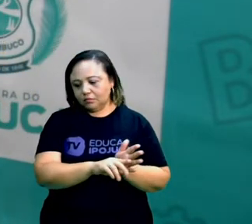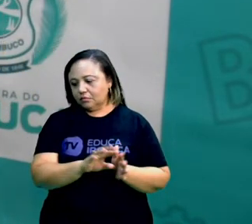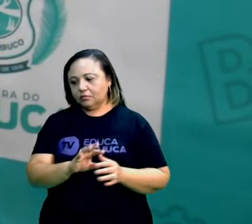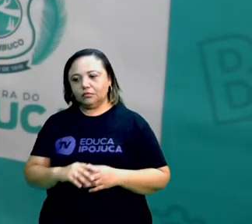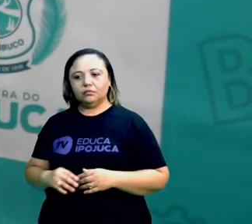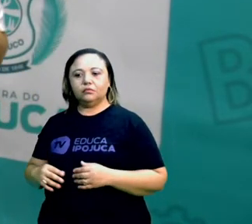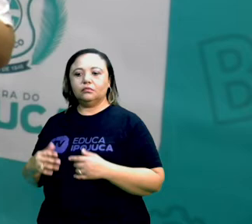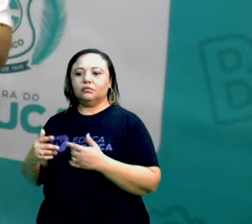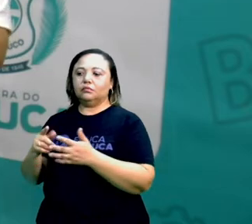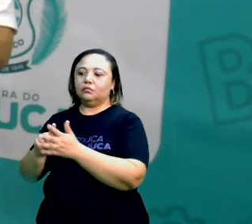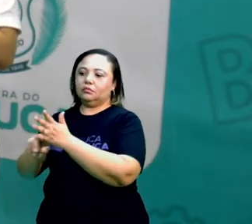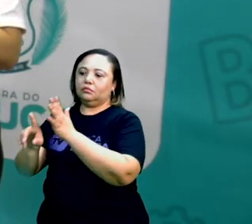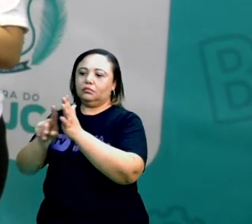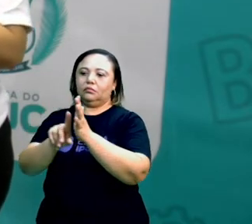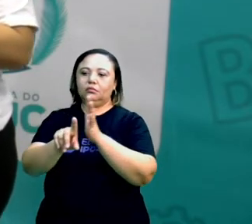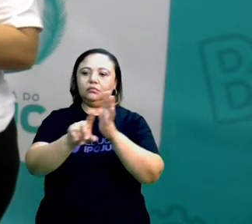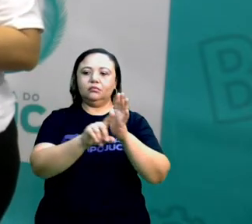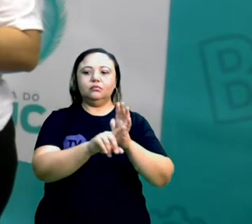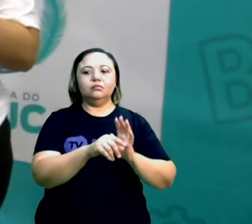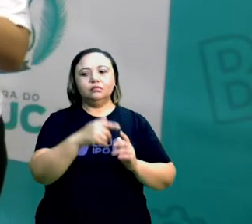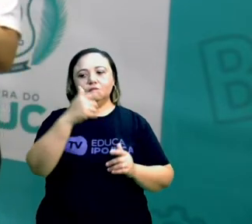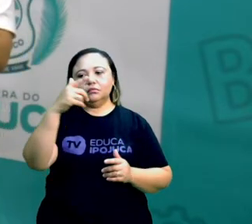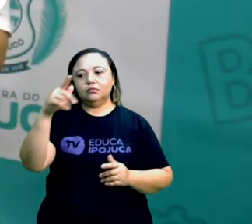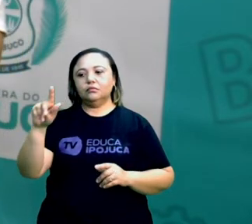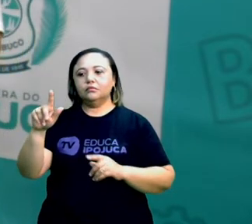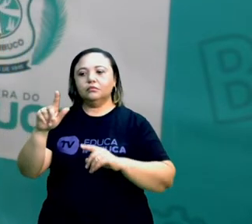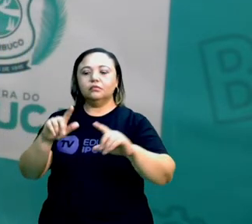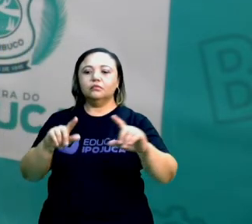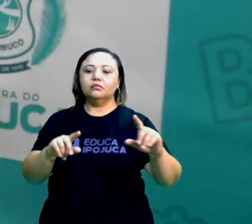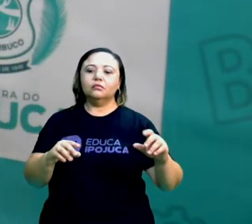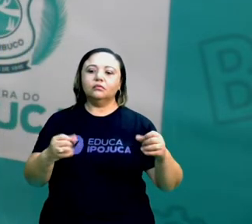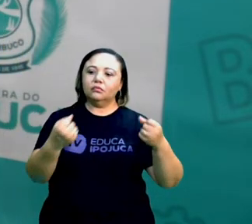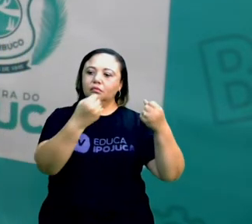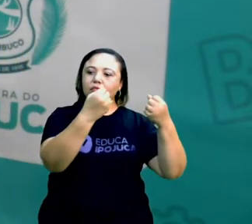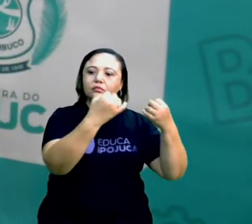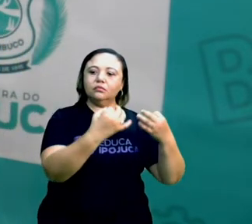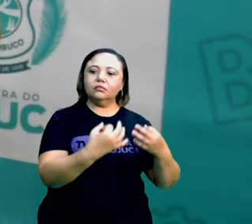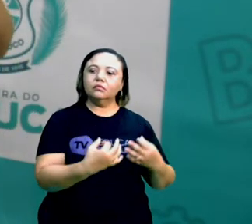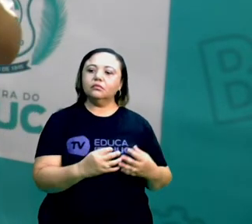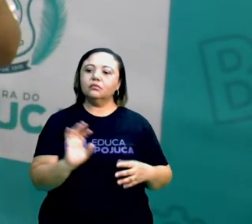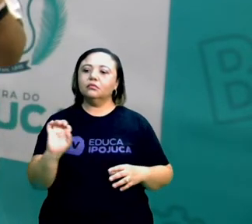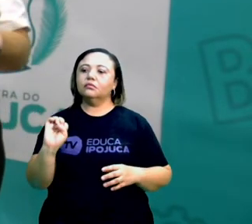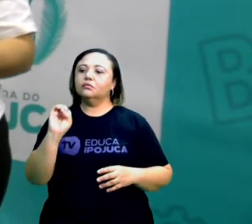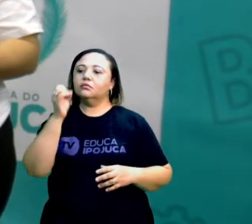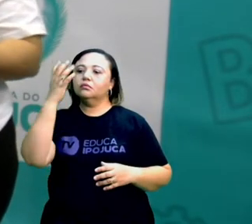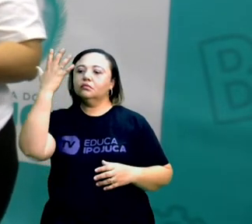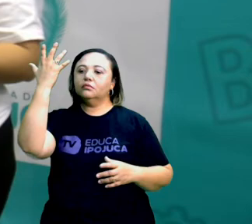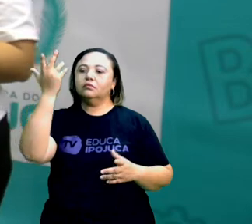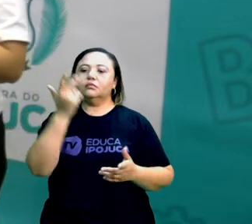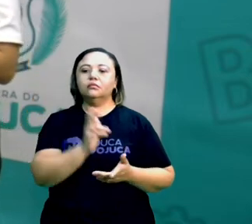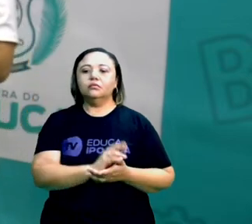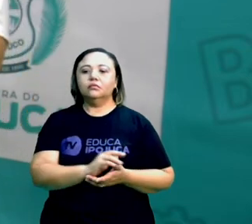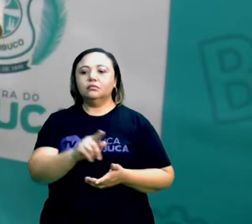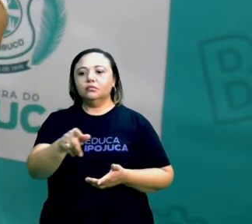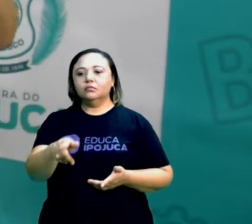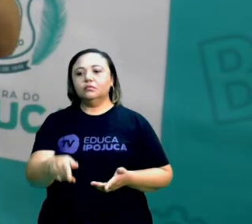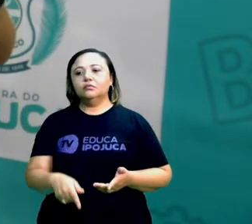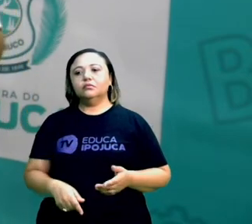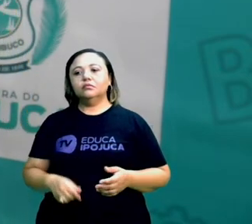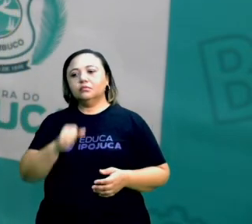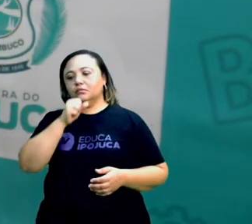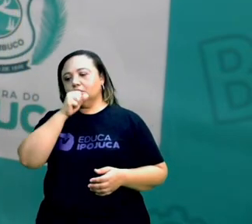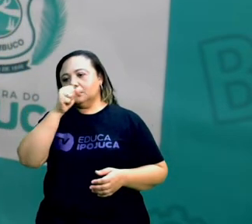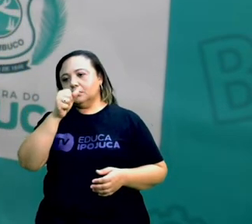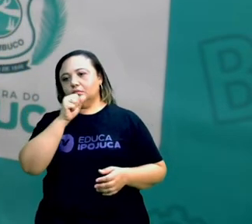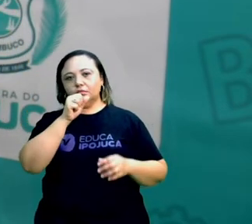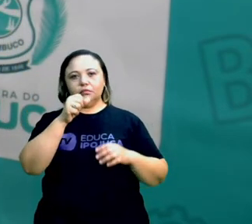Então, eu trago a notícia, que é bem resumida, fala daquele fato especificamente sem interpretá-lo. Já a reportagem,